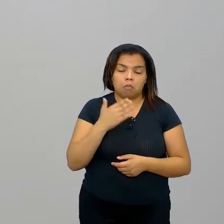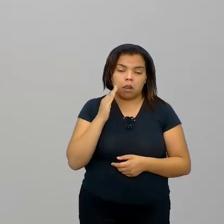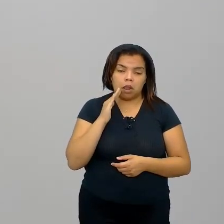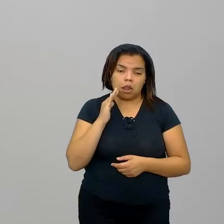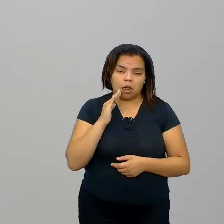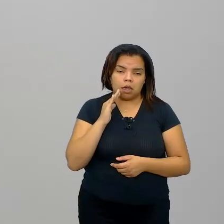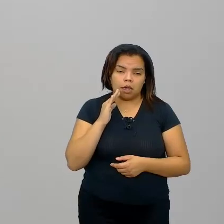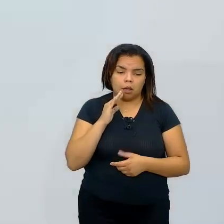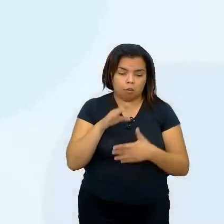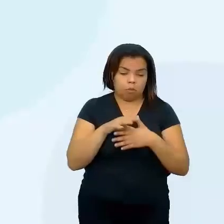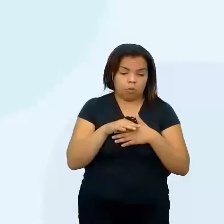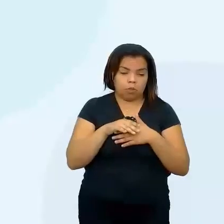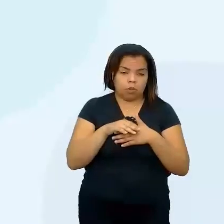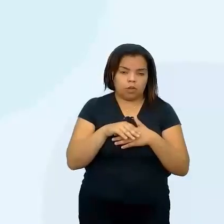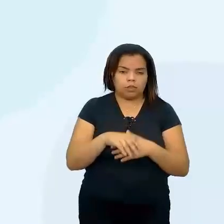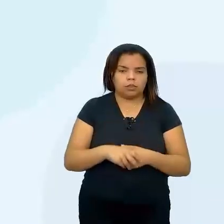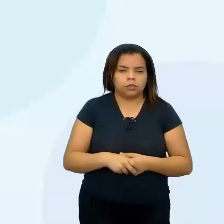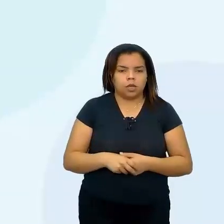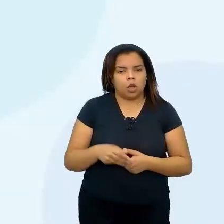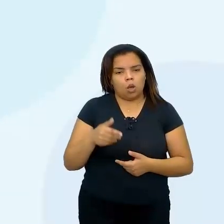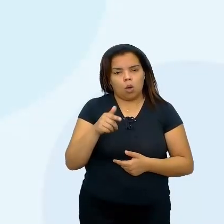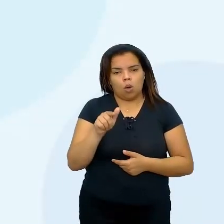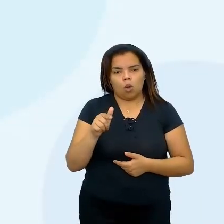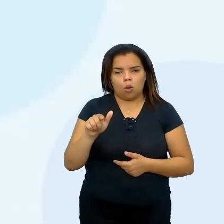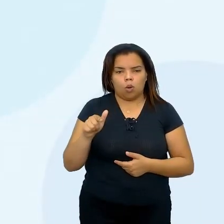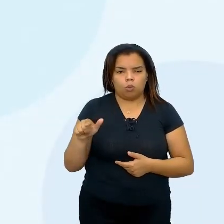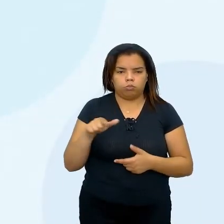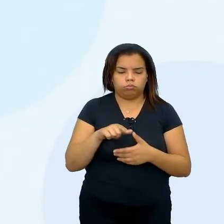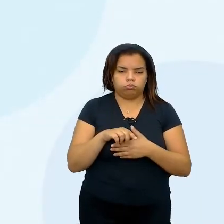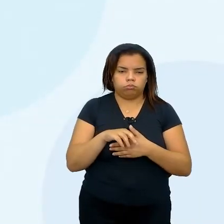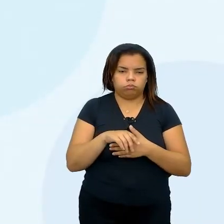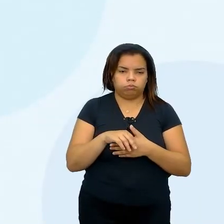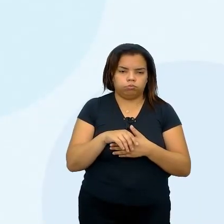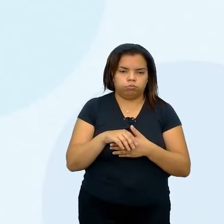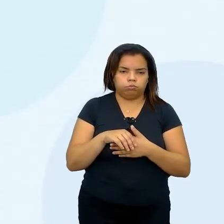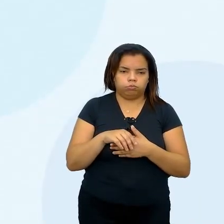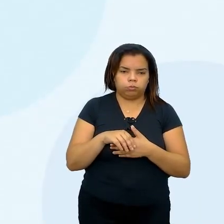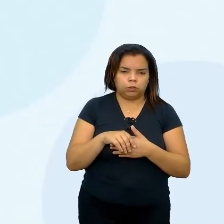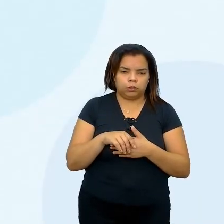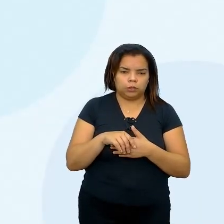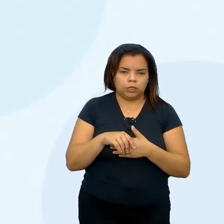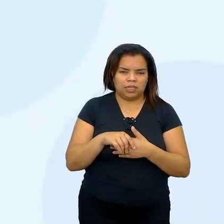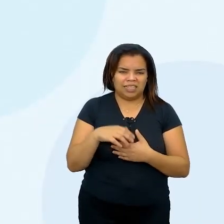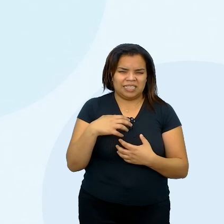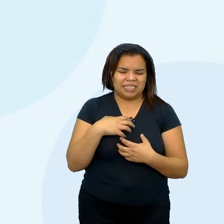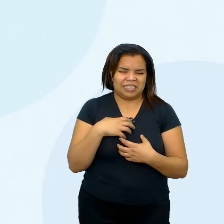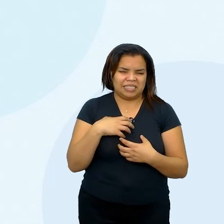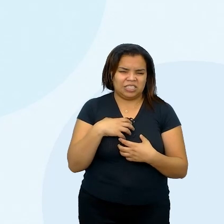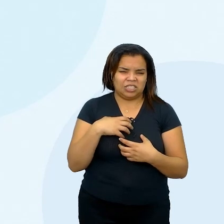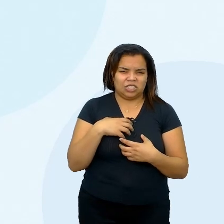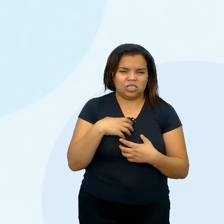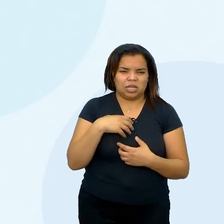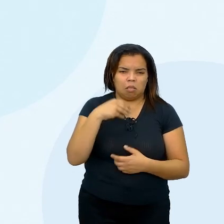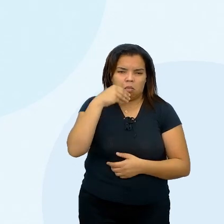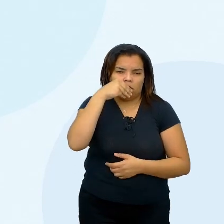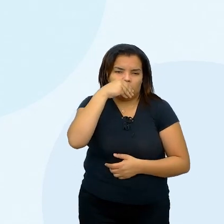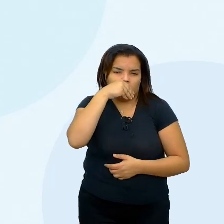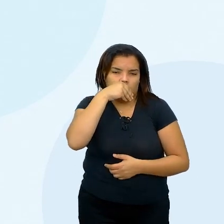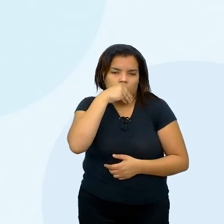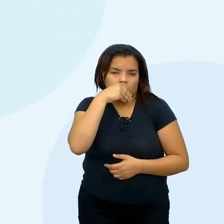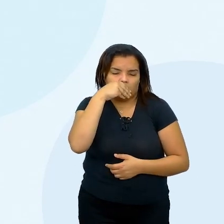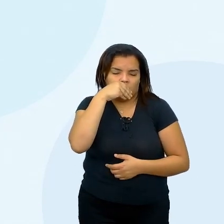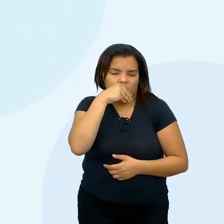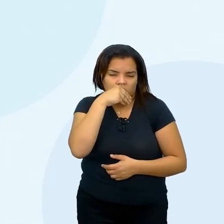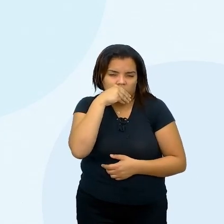relação à doença. Outros sinais e sintomas, principalmente sinais: fadiga, fraqueza e palidez,